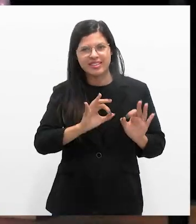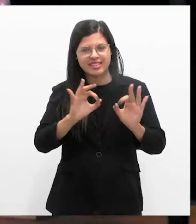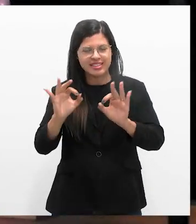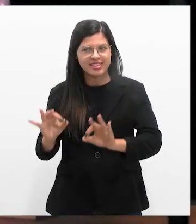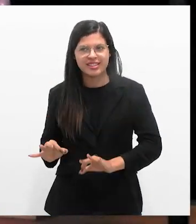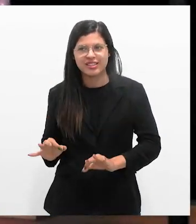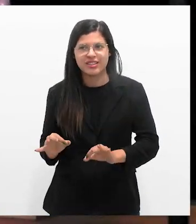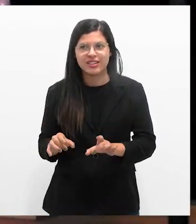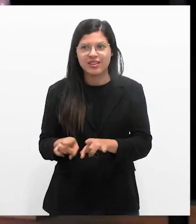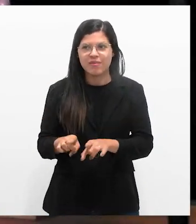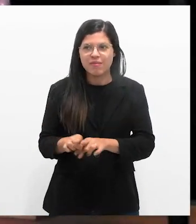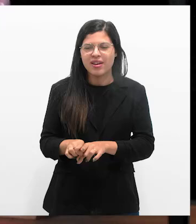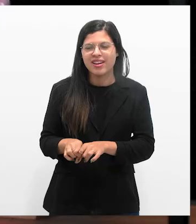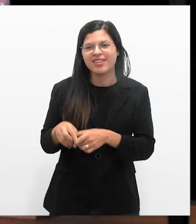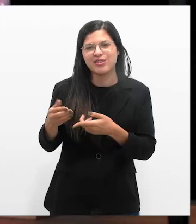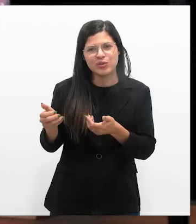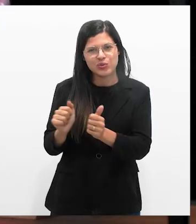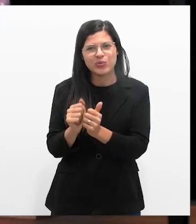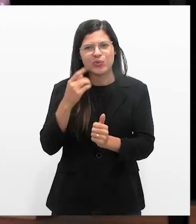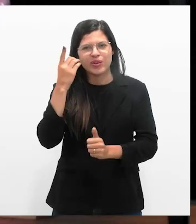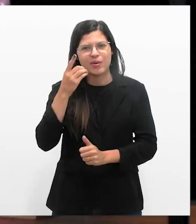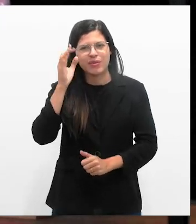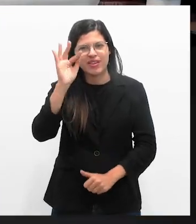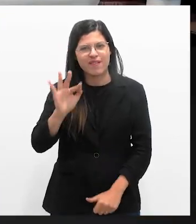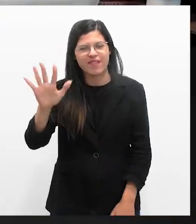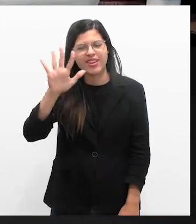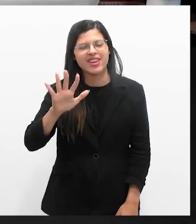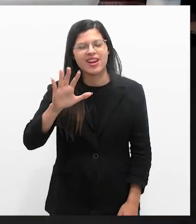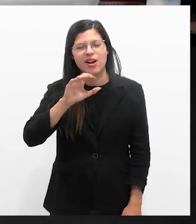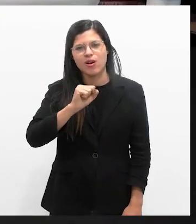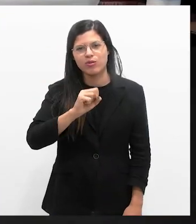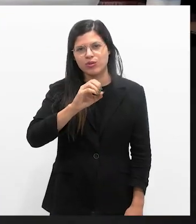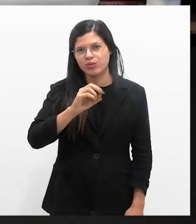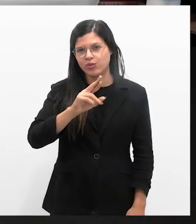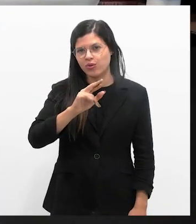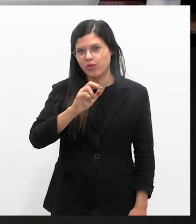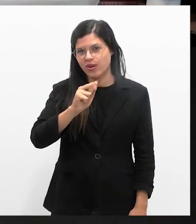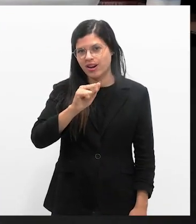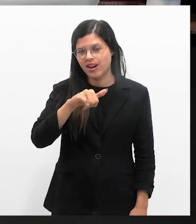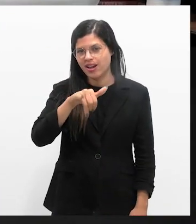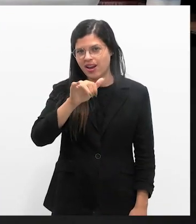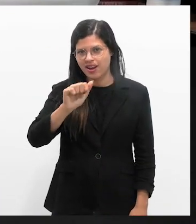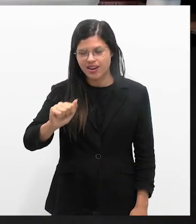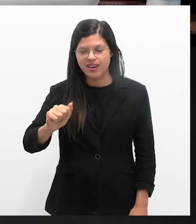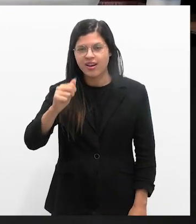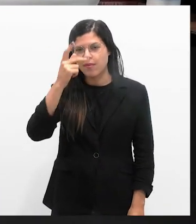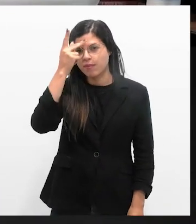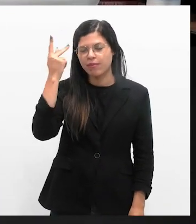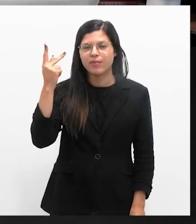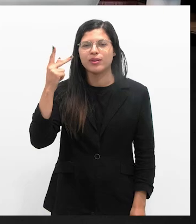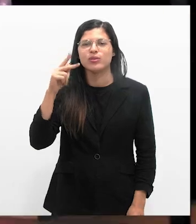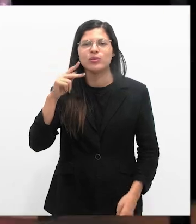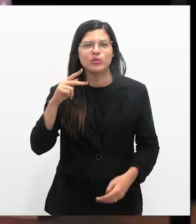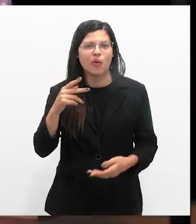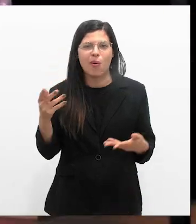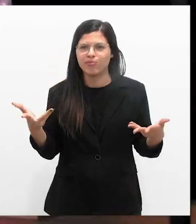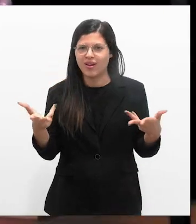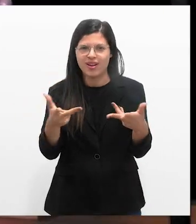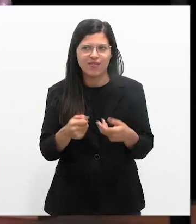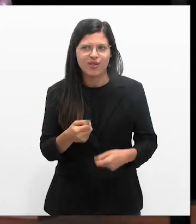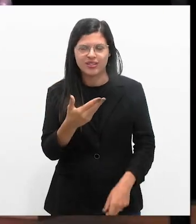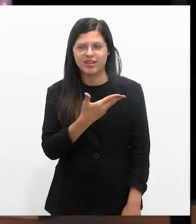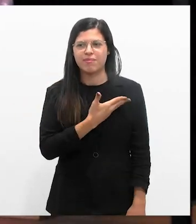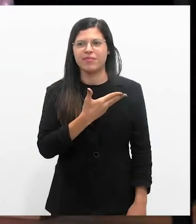aqueles que nos assistem, ao lado da deputada federal Soraya Santos, né, uma pessoa incrível, ímpar,